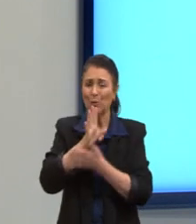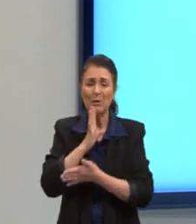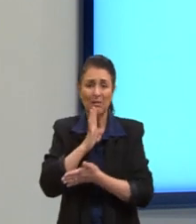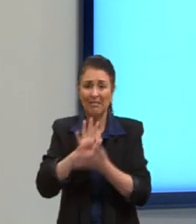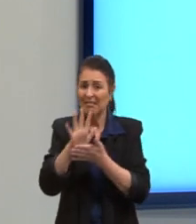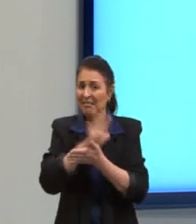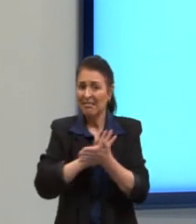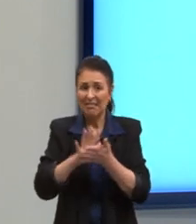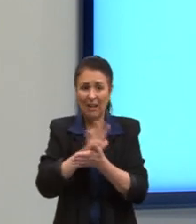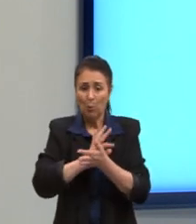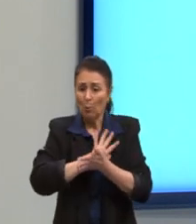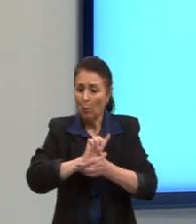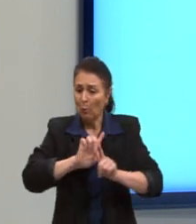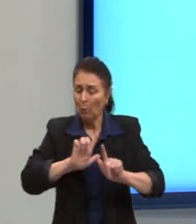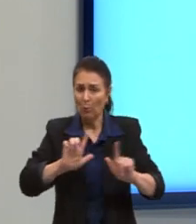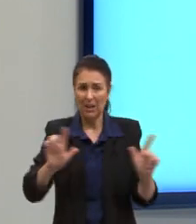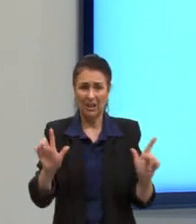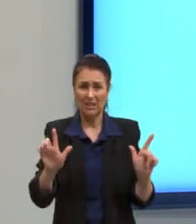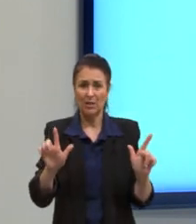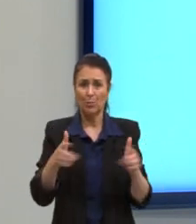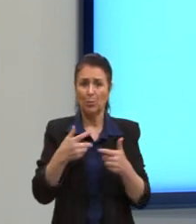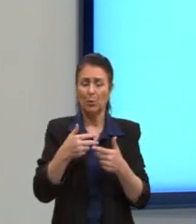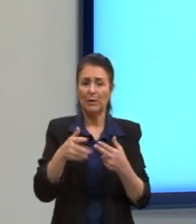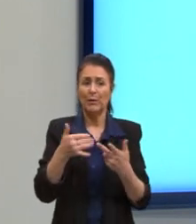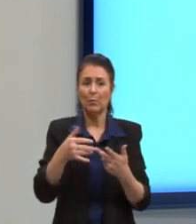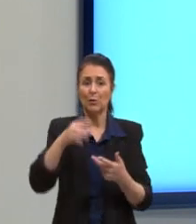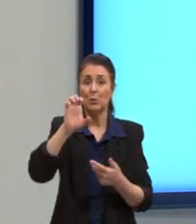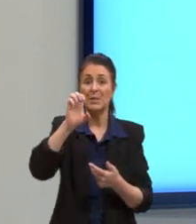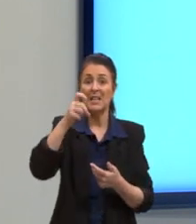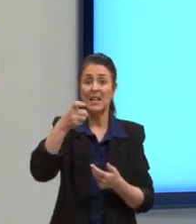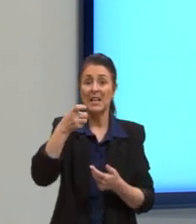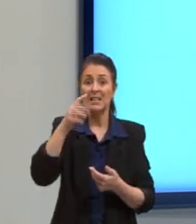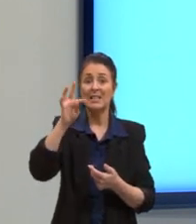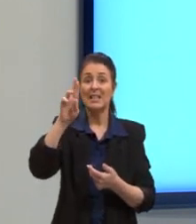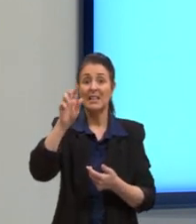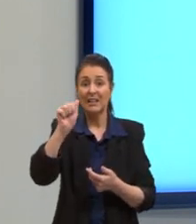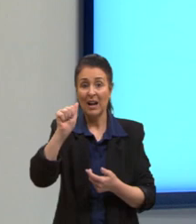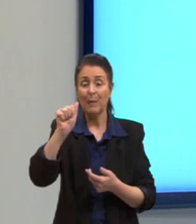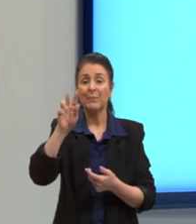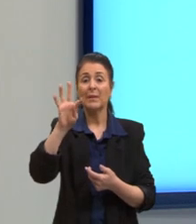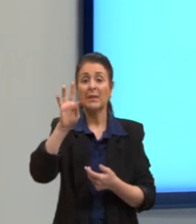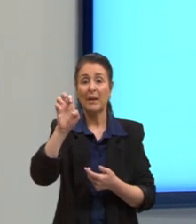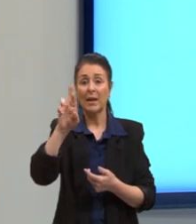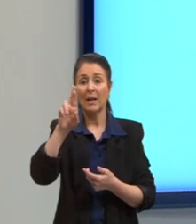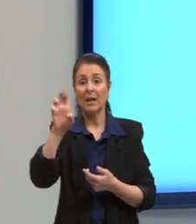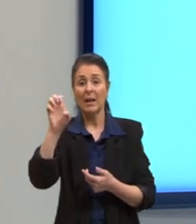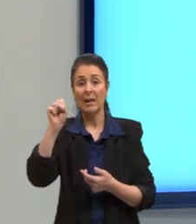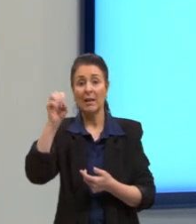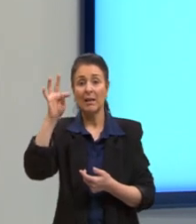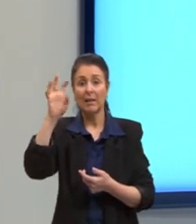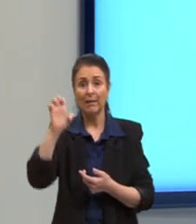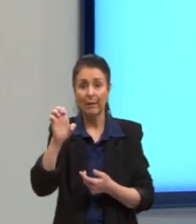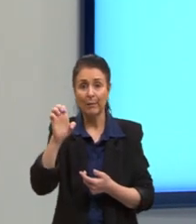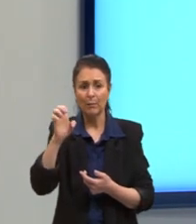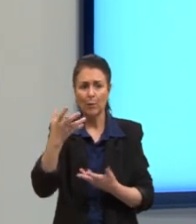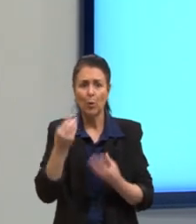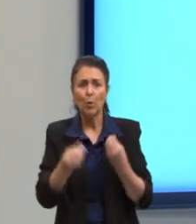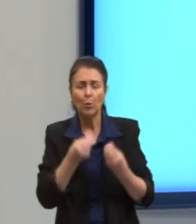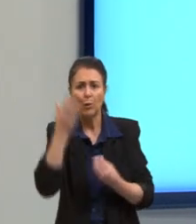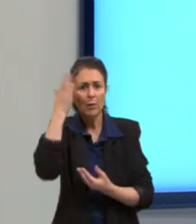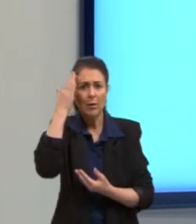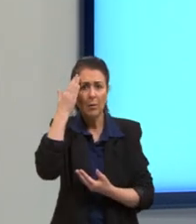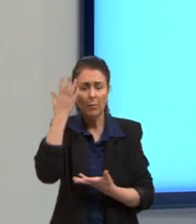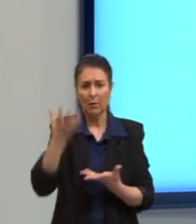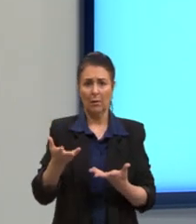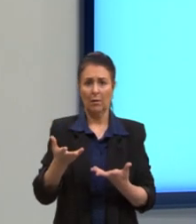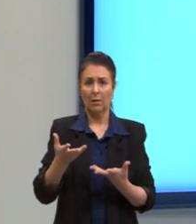sobre os extraterrestres de Vênus eu não fiz nenhuma leitura nenhum estudo eu não tenho como saber